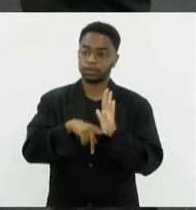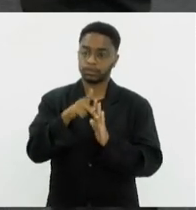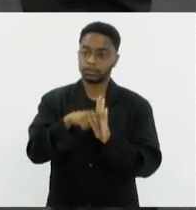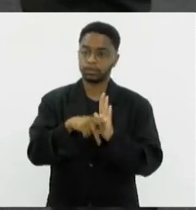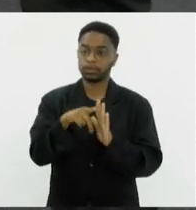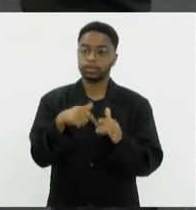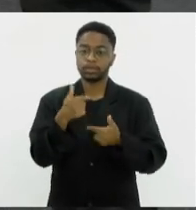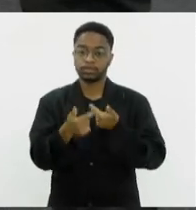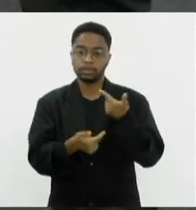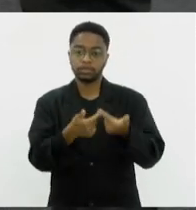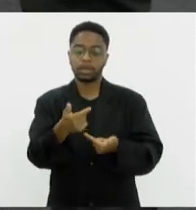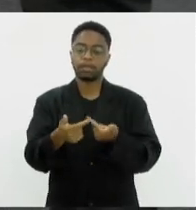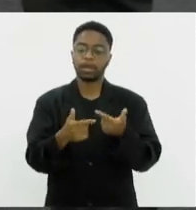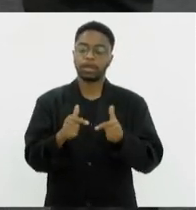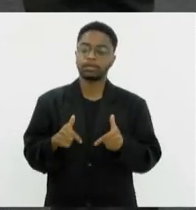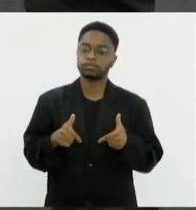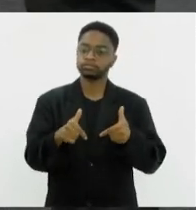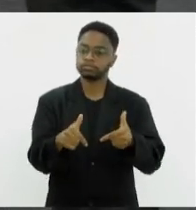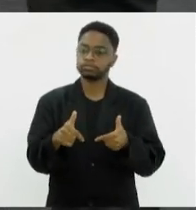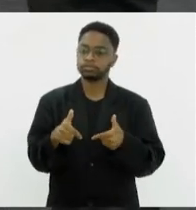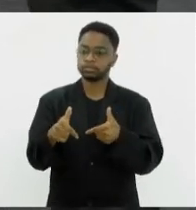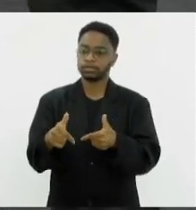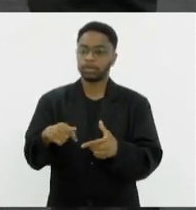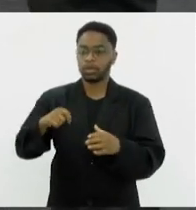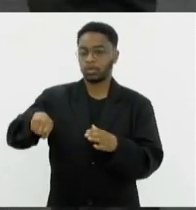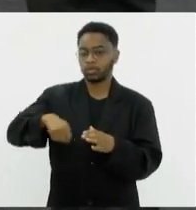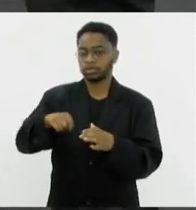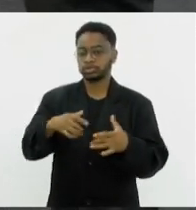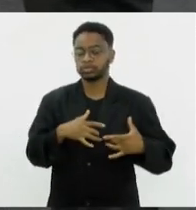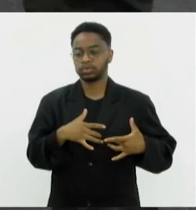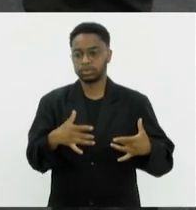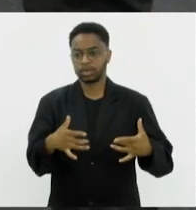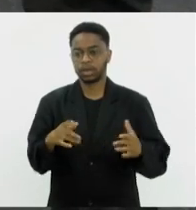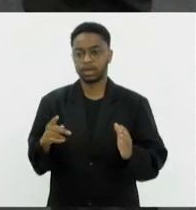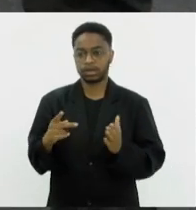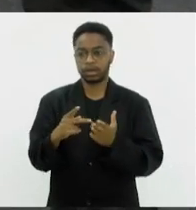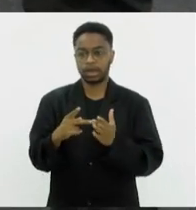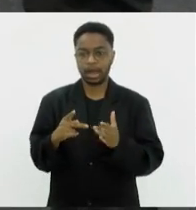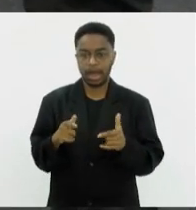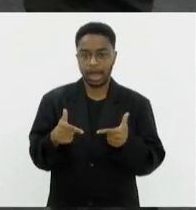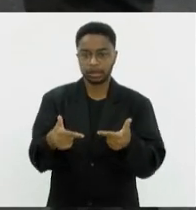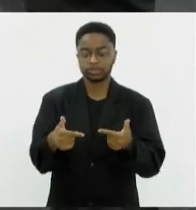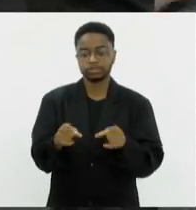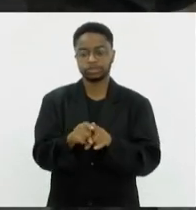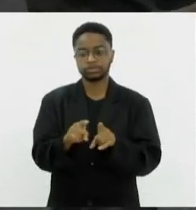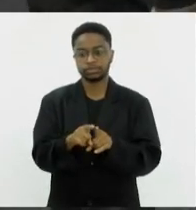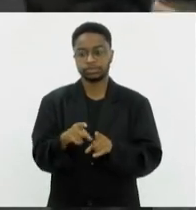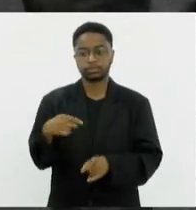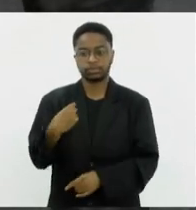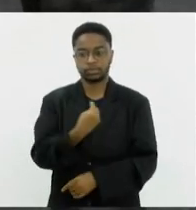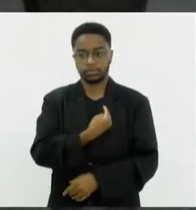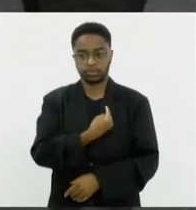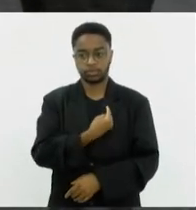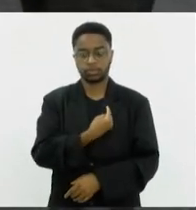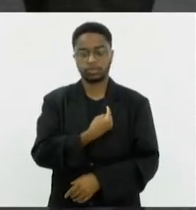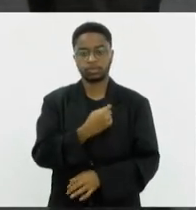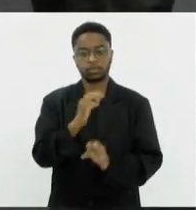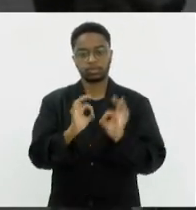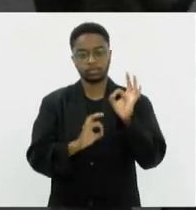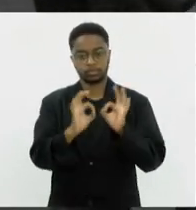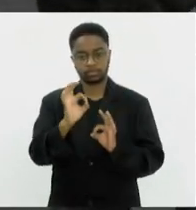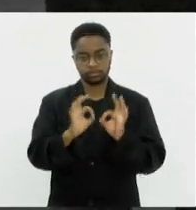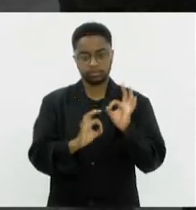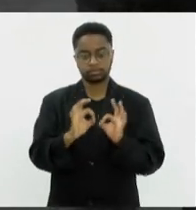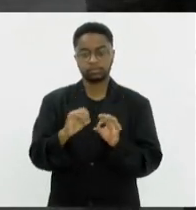desse trabalho tão incessante que as cozinhas solidárias têm feito. E a gente, senhora presidente, organizou,